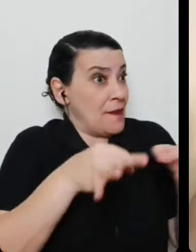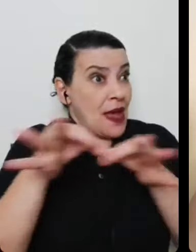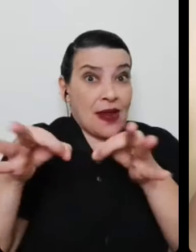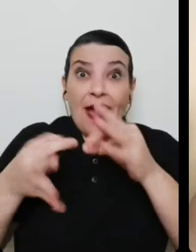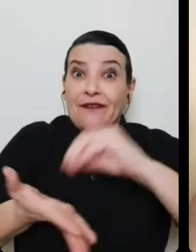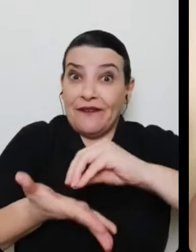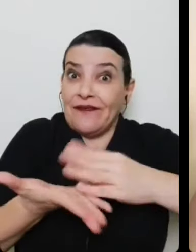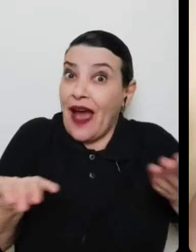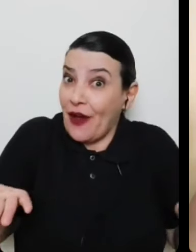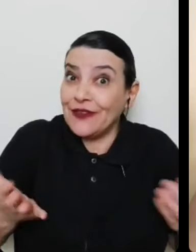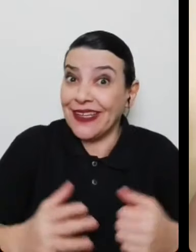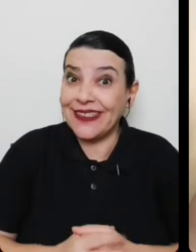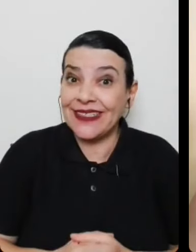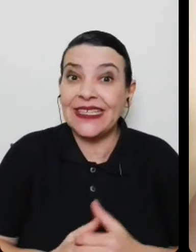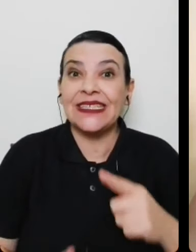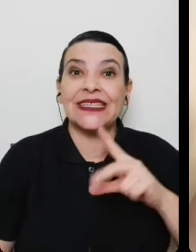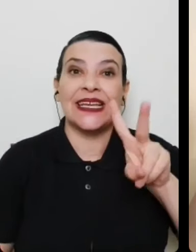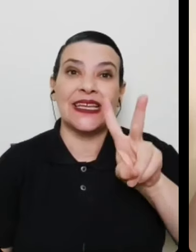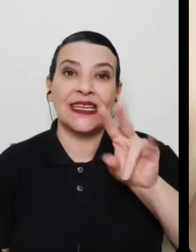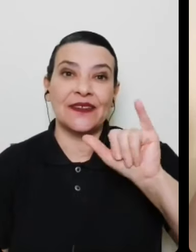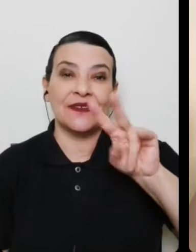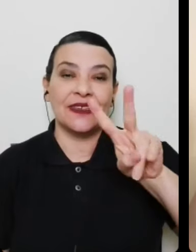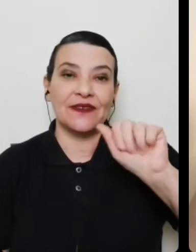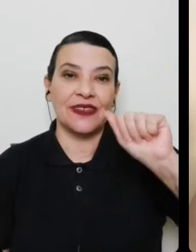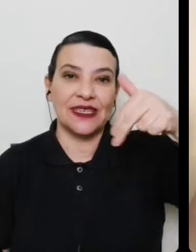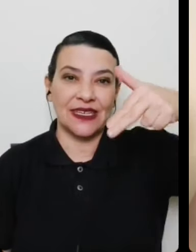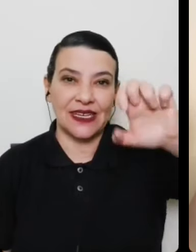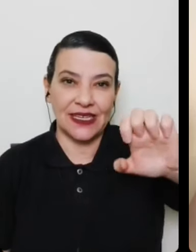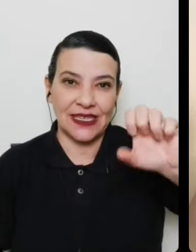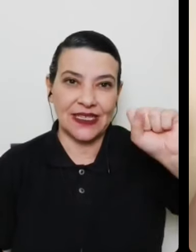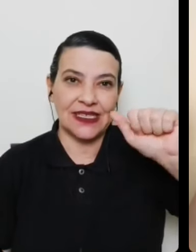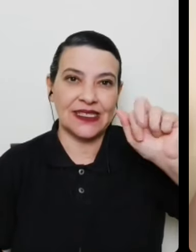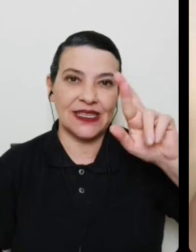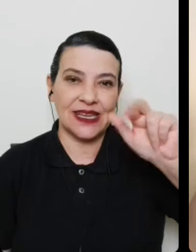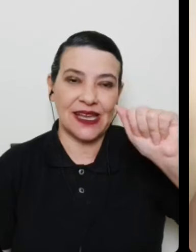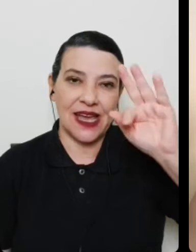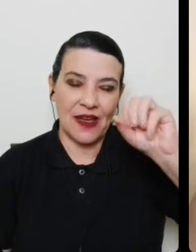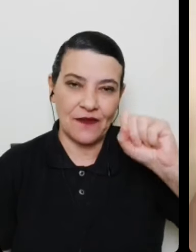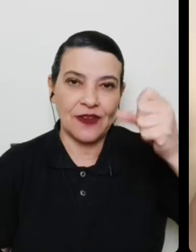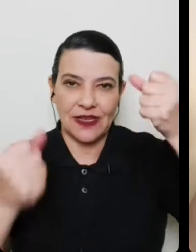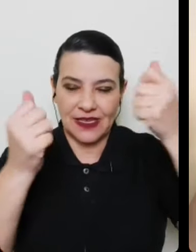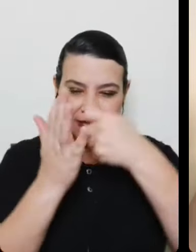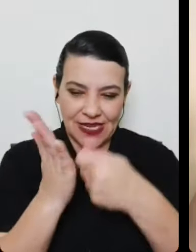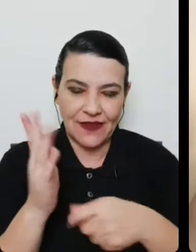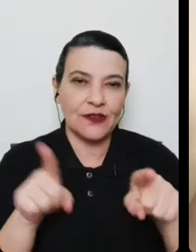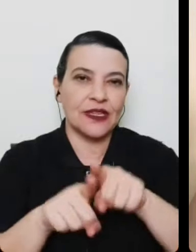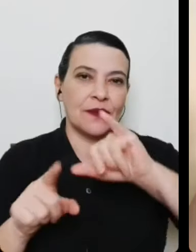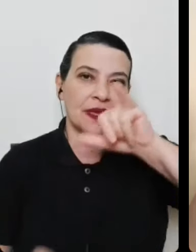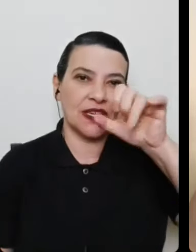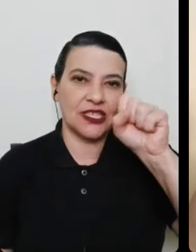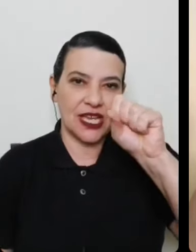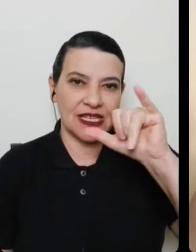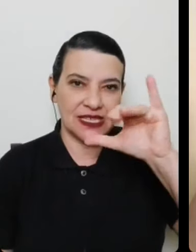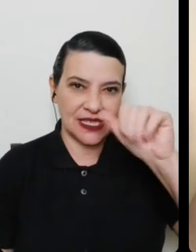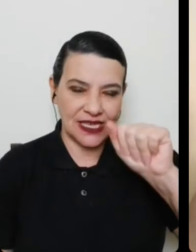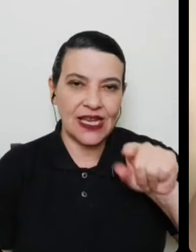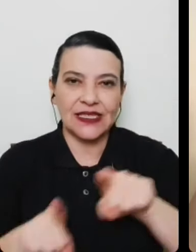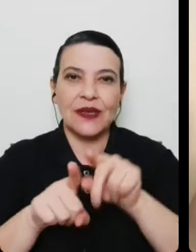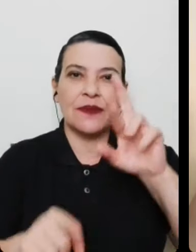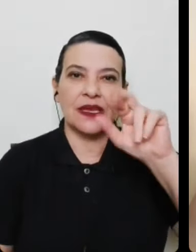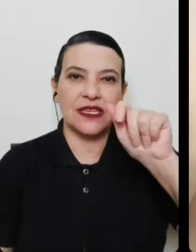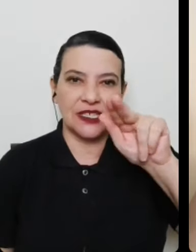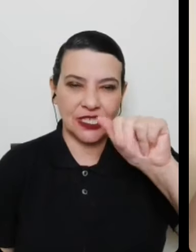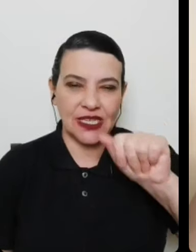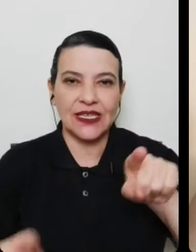aqui a Viviane Sarraf escreveu, a Jéssica escreveu, a Regina Cohen escreveu, e o